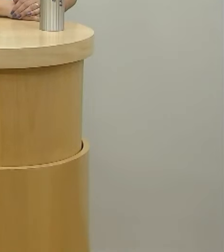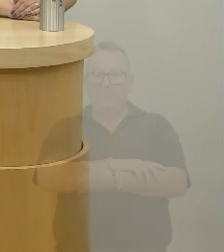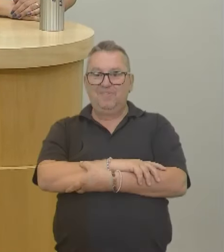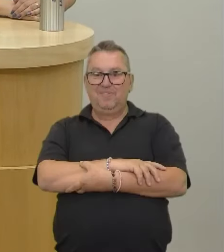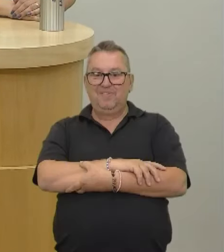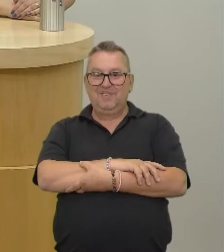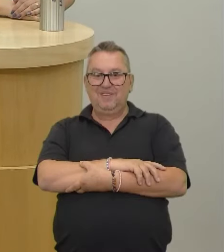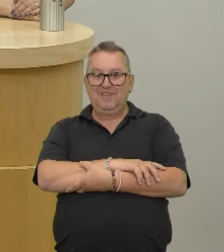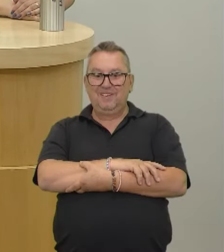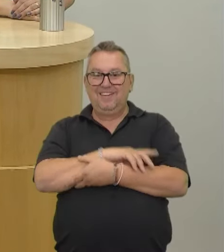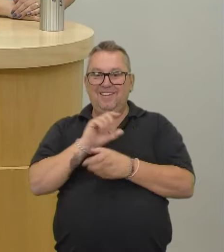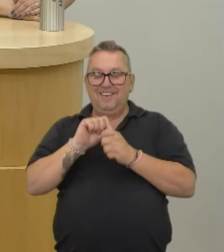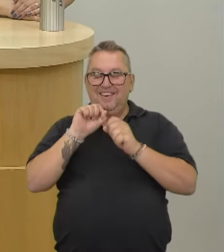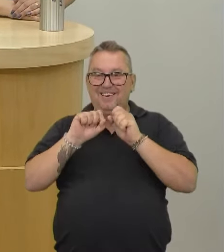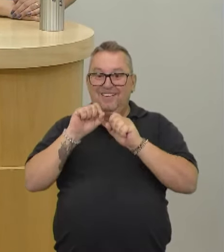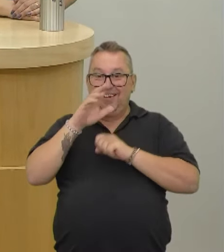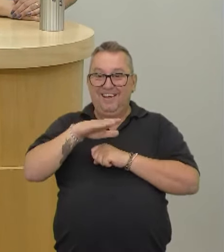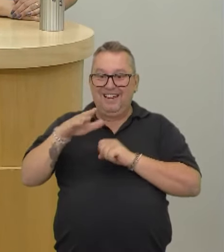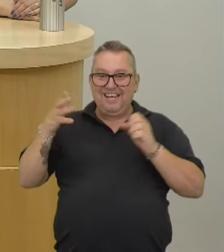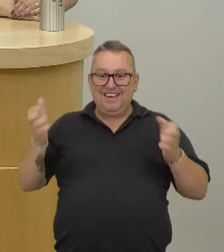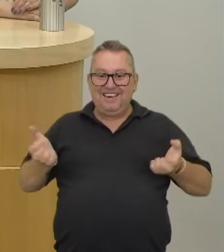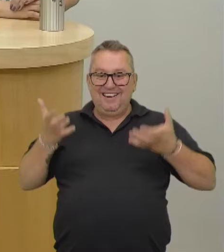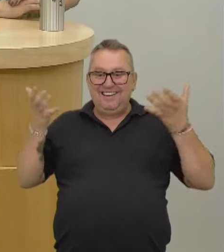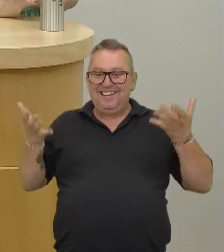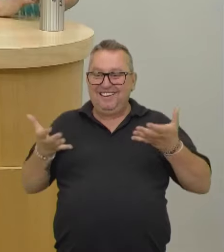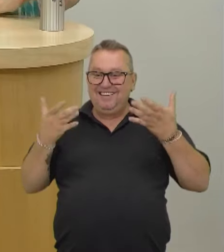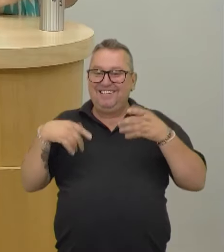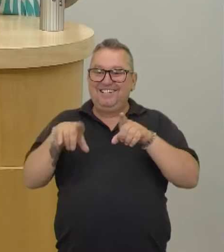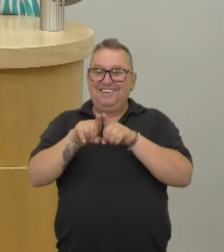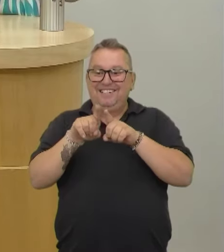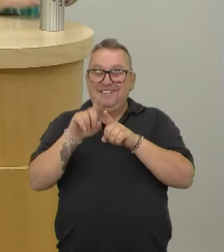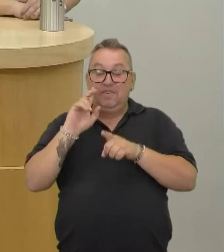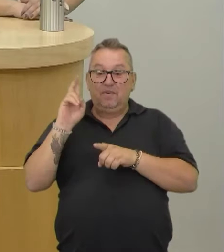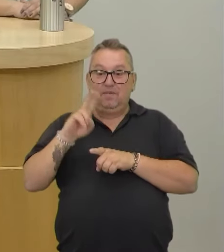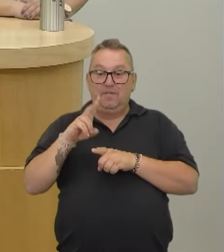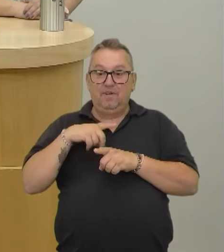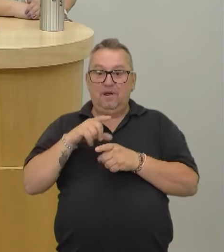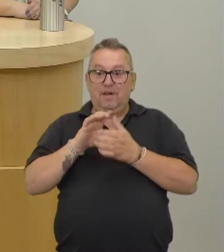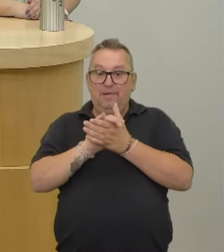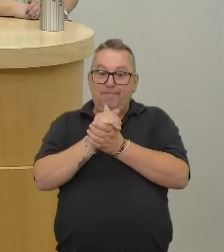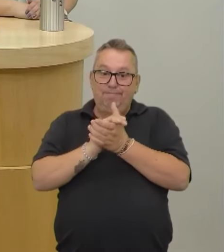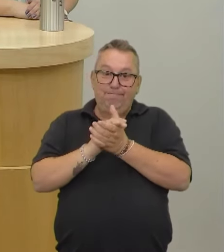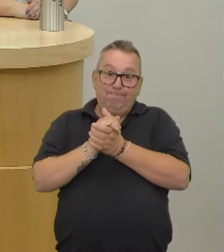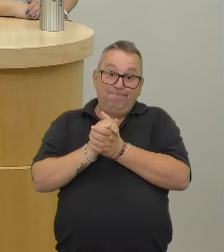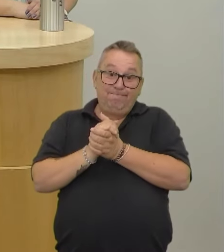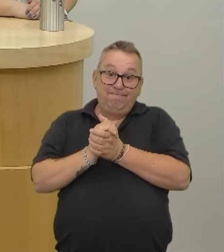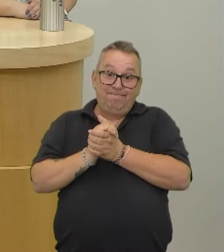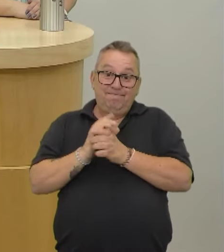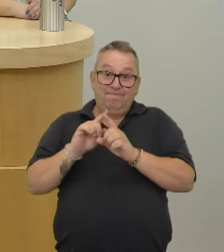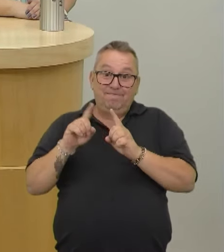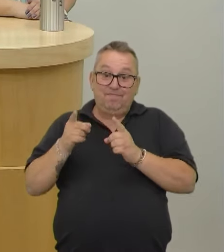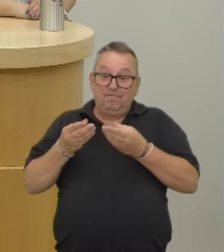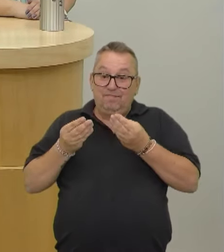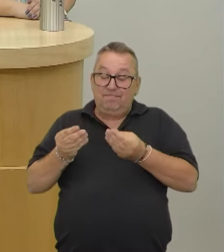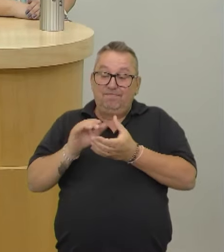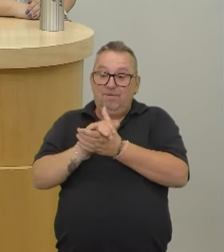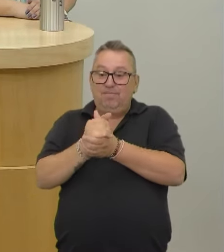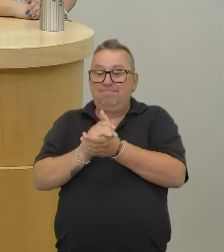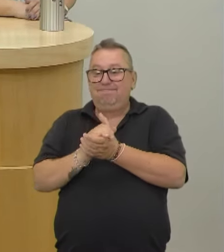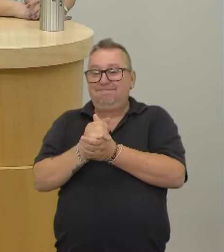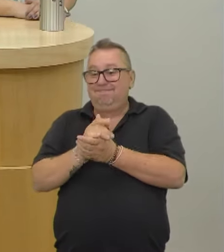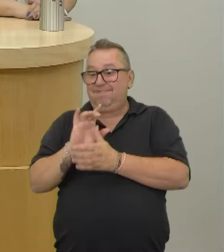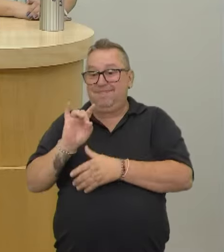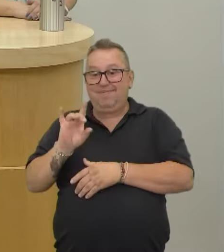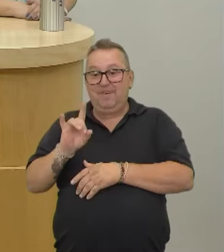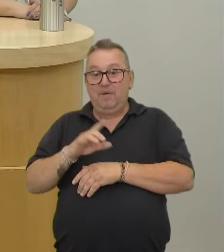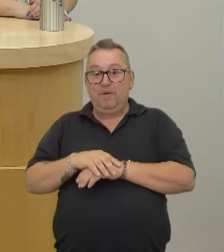Eu consigo que o pai da criança tá mais animado que a criança que deu certo. Tudo isso era só pra dar um bilhete no final. Na verdade, era pra só entregar o sabão na mão dele. É,